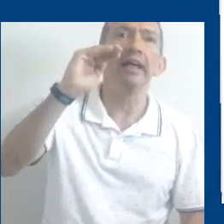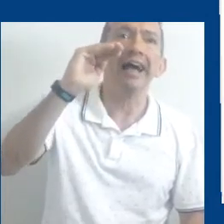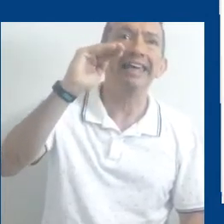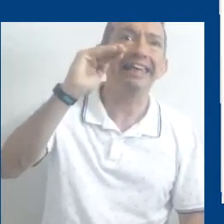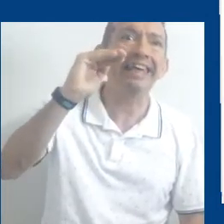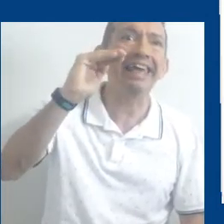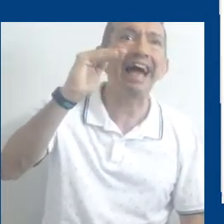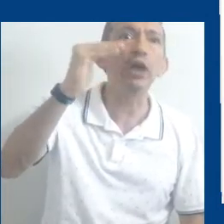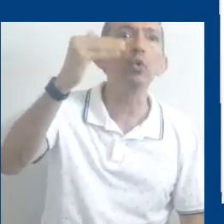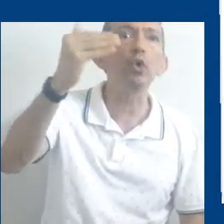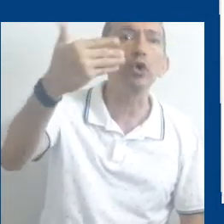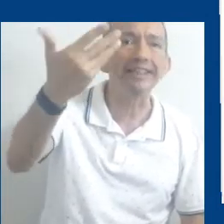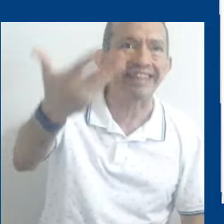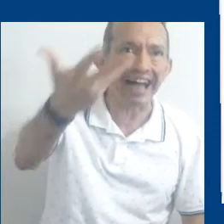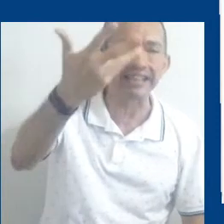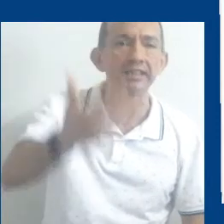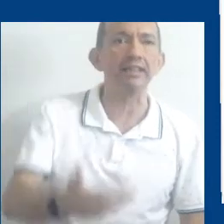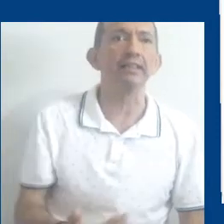de